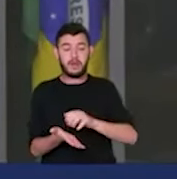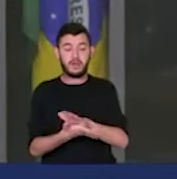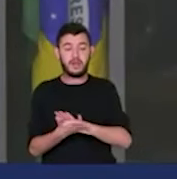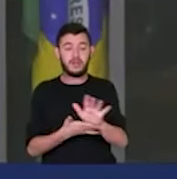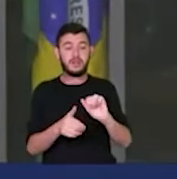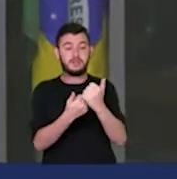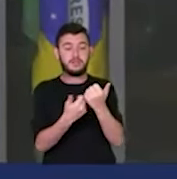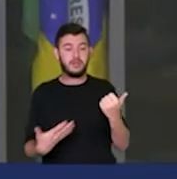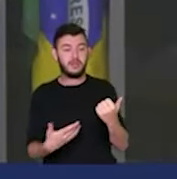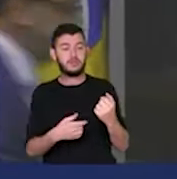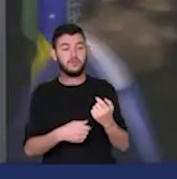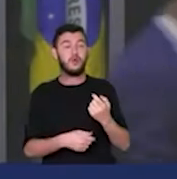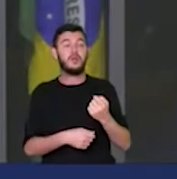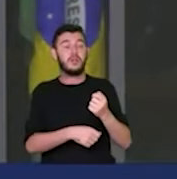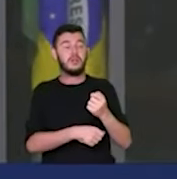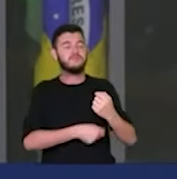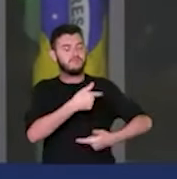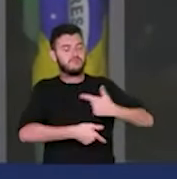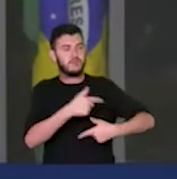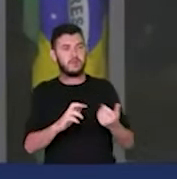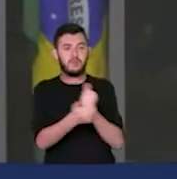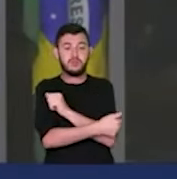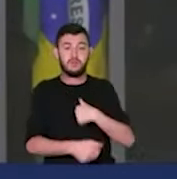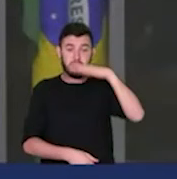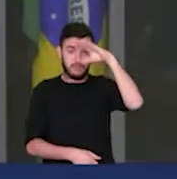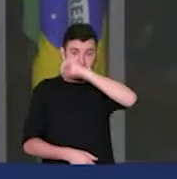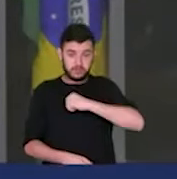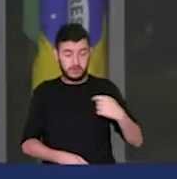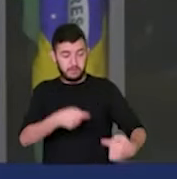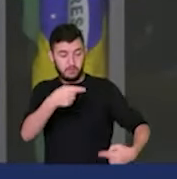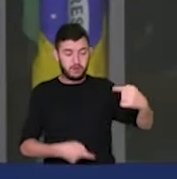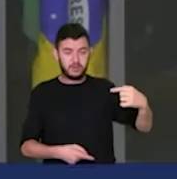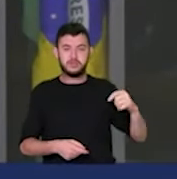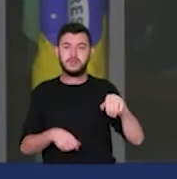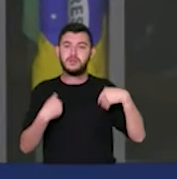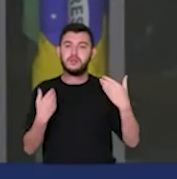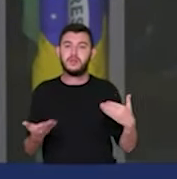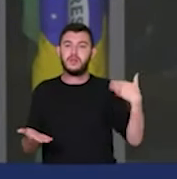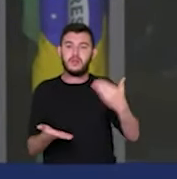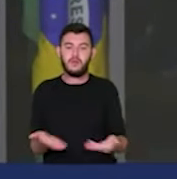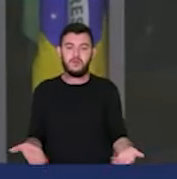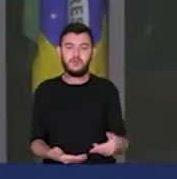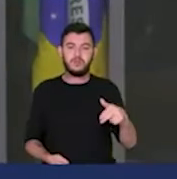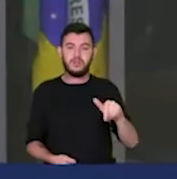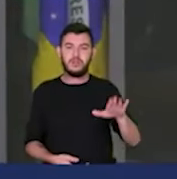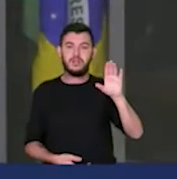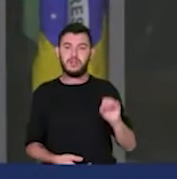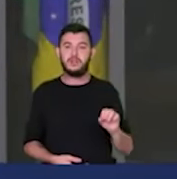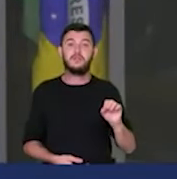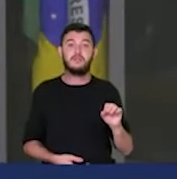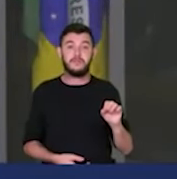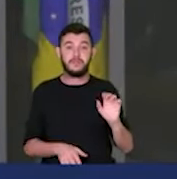assessoria esportiva. E foi ali que eu aprendi a fazer política. E até hoje, Nilo, que é o nosso assessor,